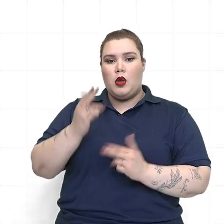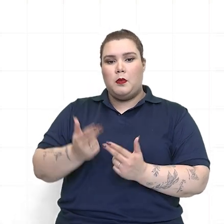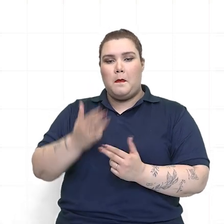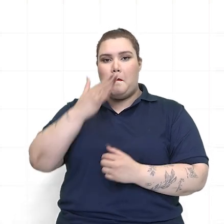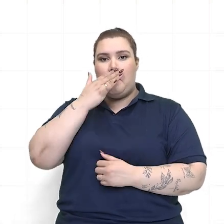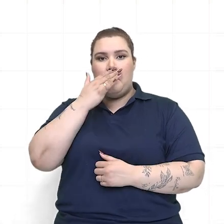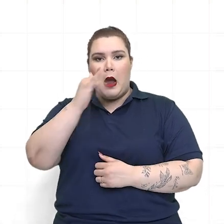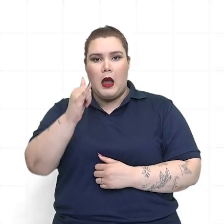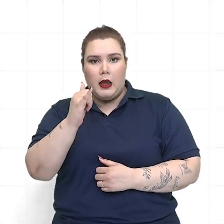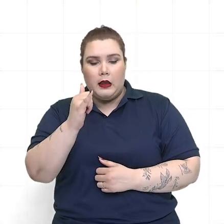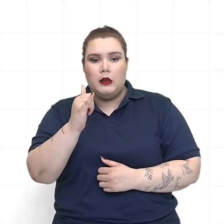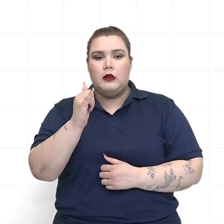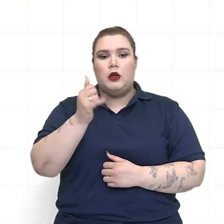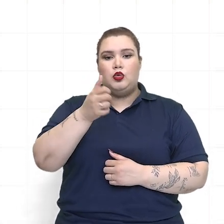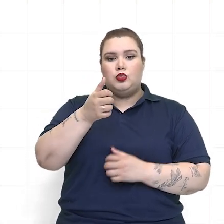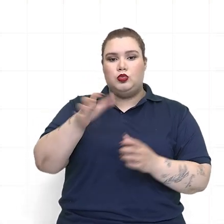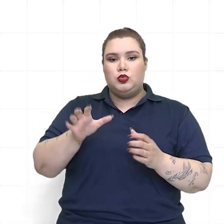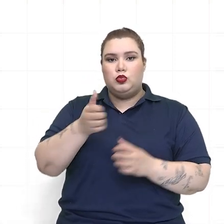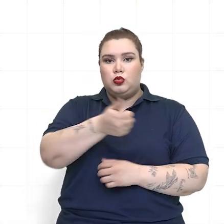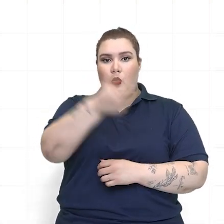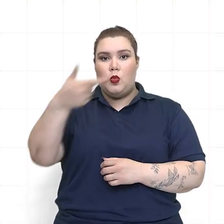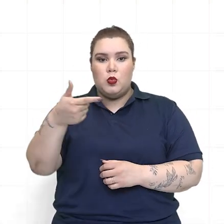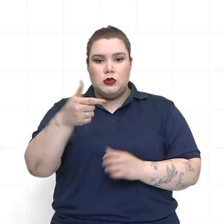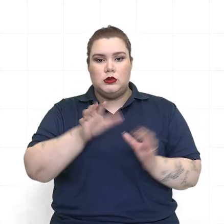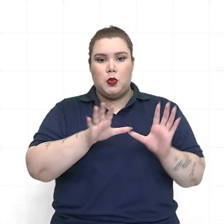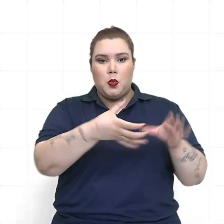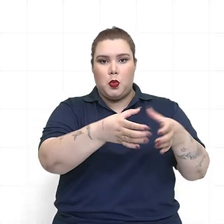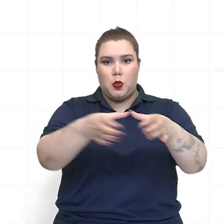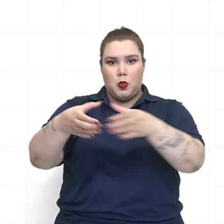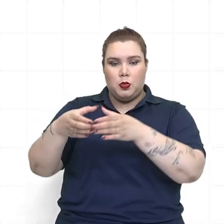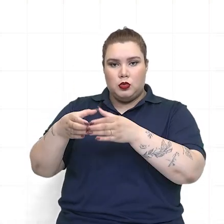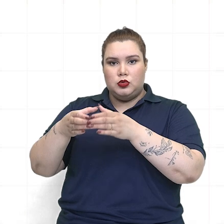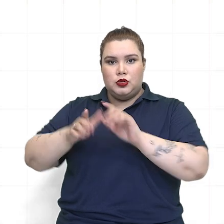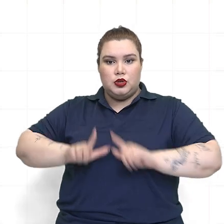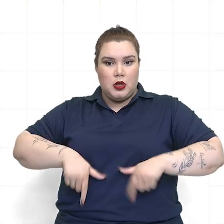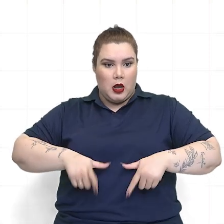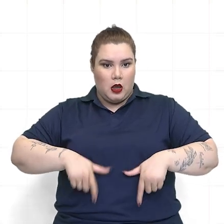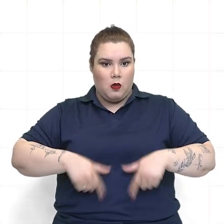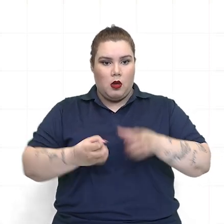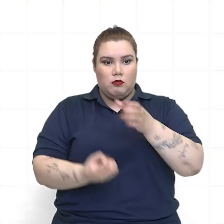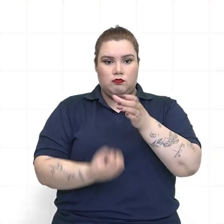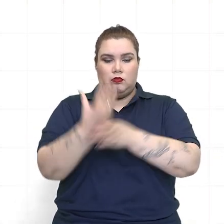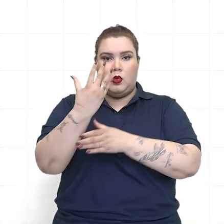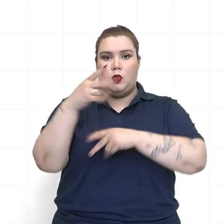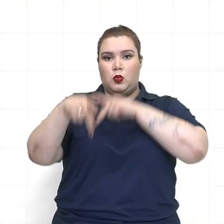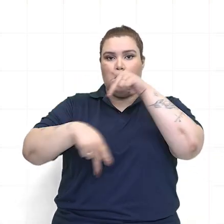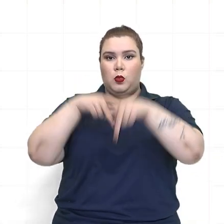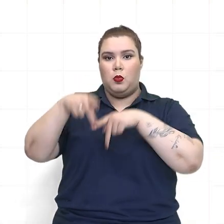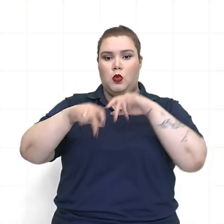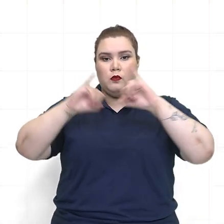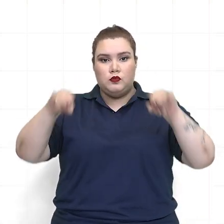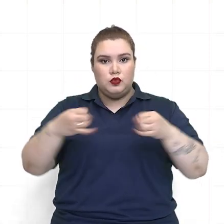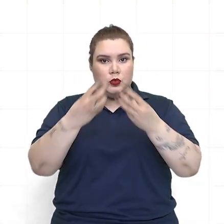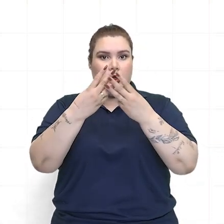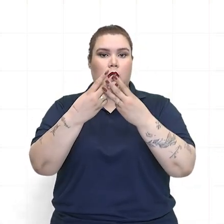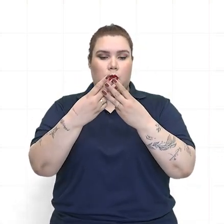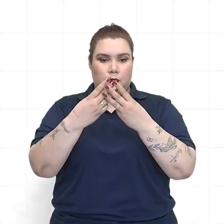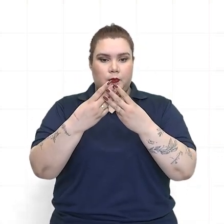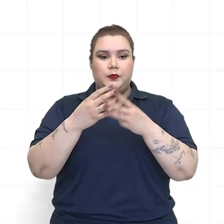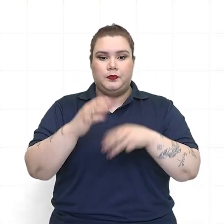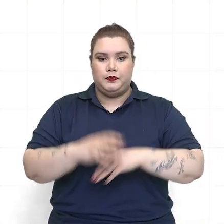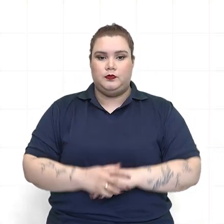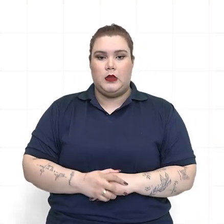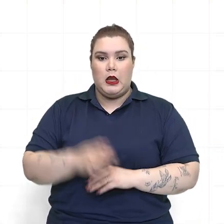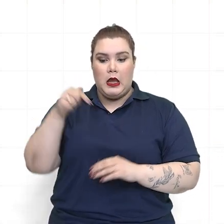de Israel, né, e que são as origens do povo judeu.